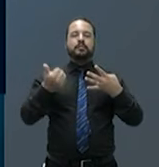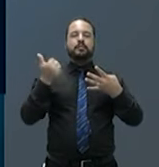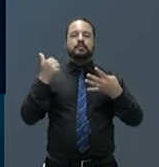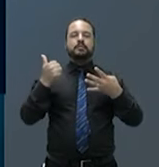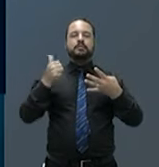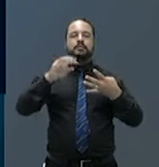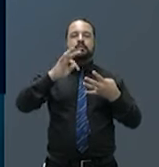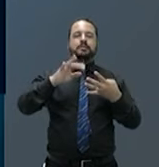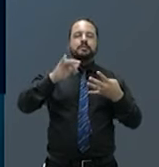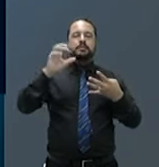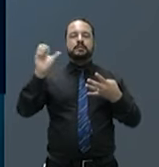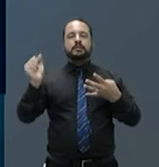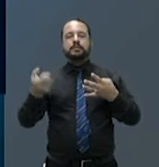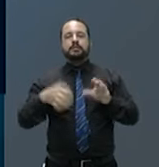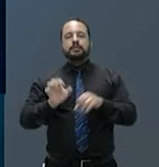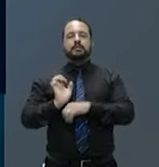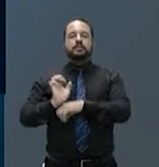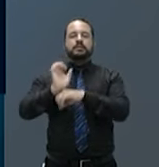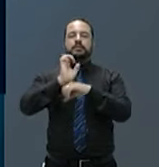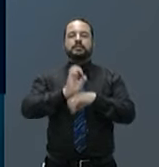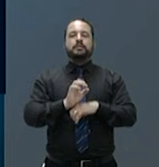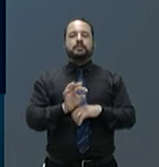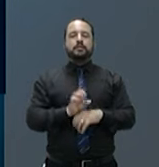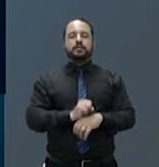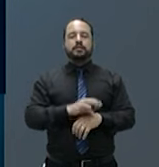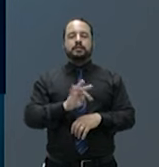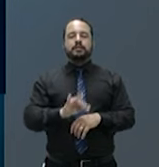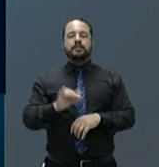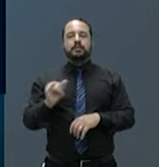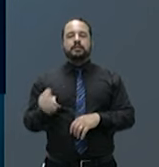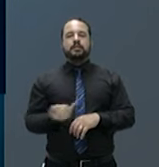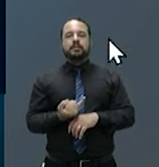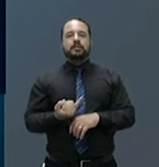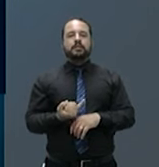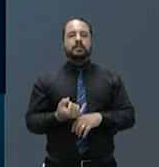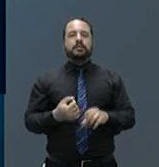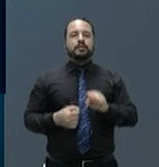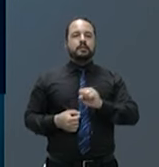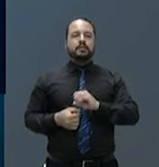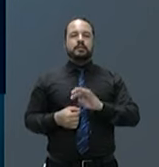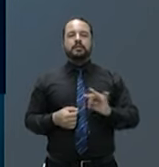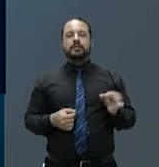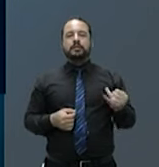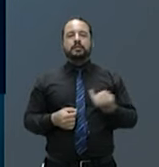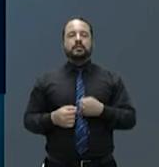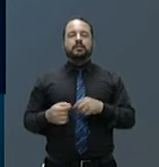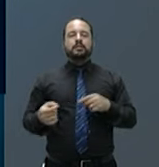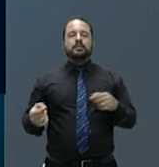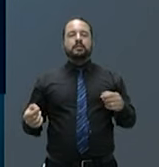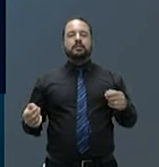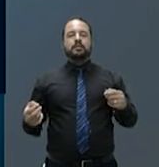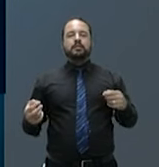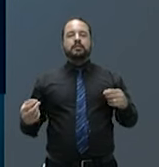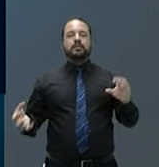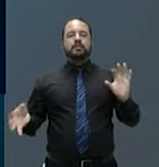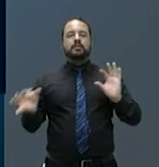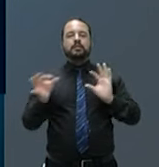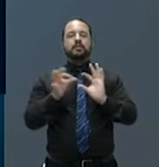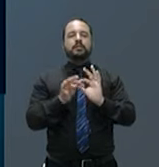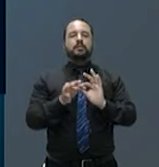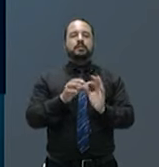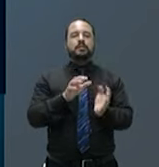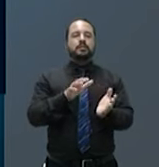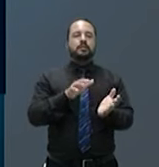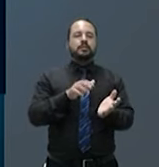qualificado 566 do STJ, e especificamente com relação à multa, o município